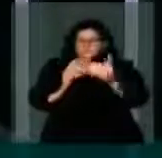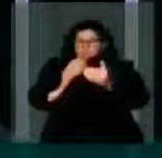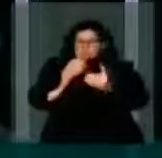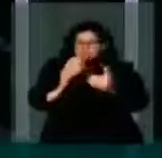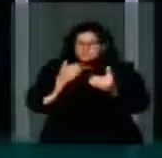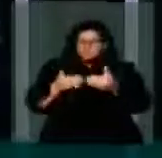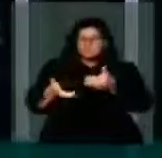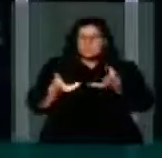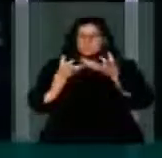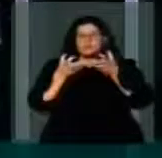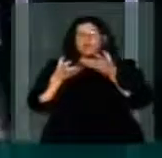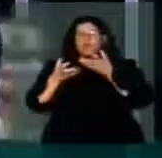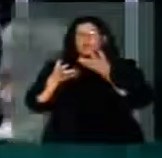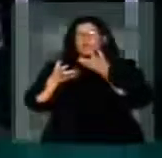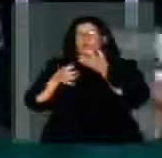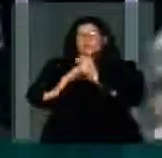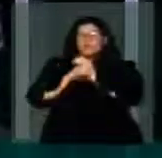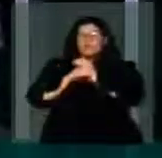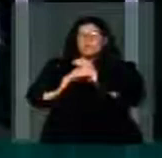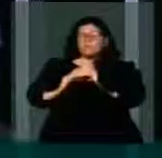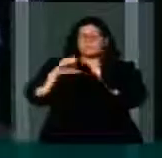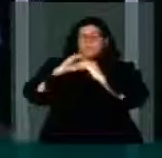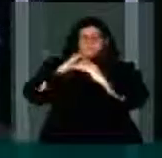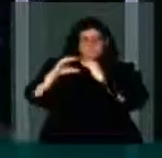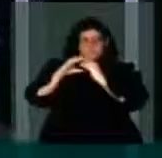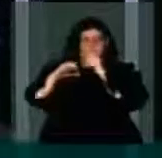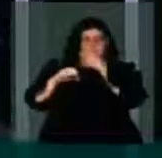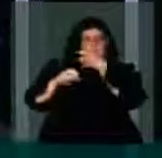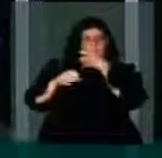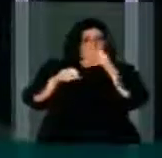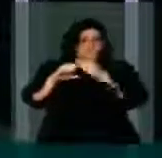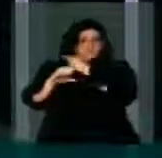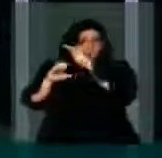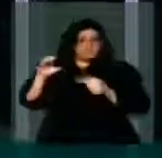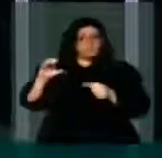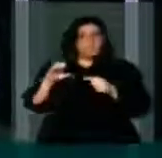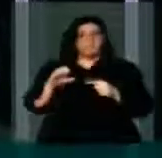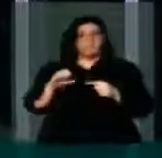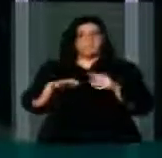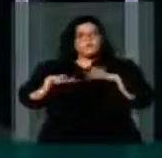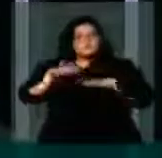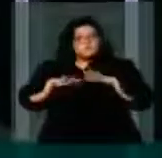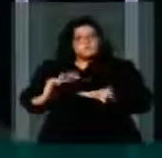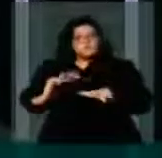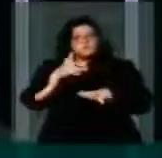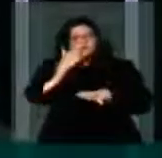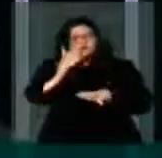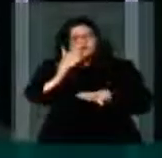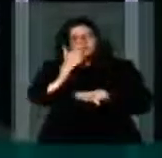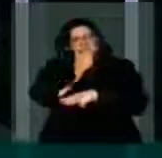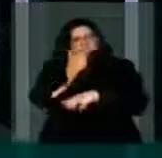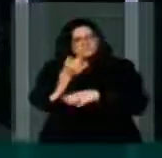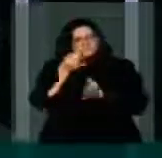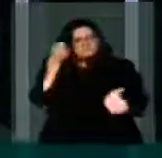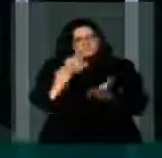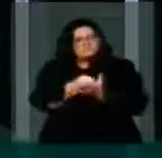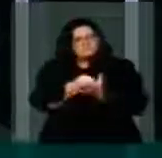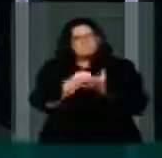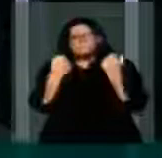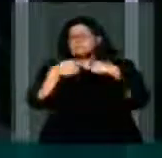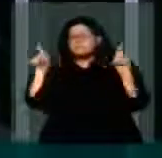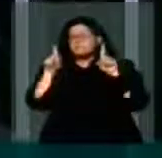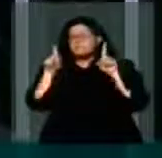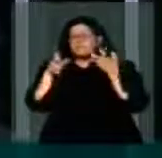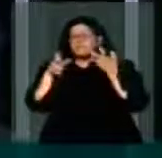Nós temos que dar um basta a esse tipo de ação, muitas vezes ditatória, que quer cercear a